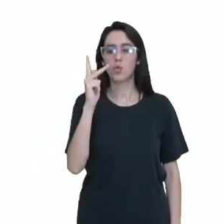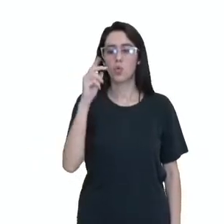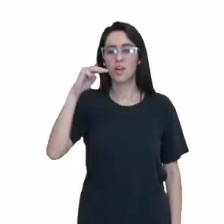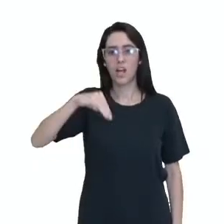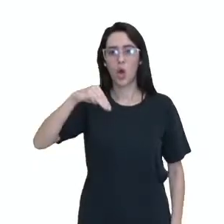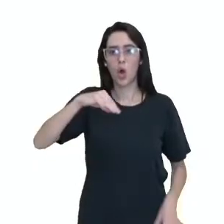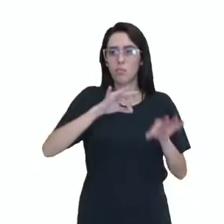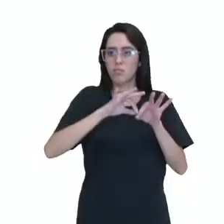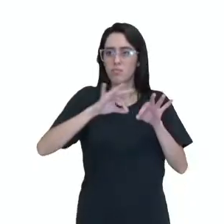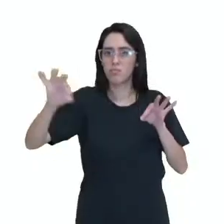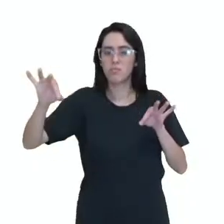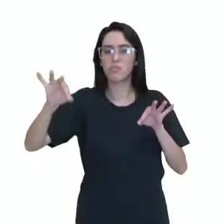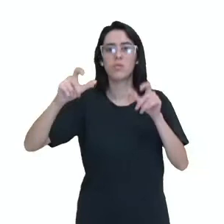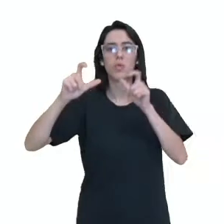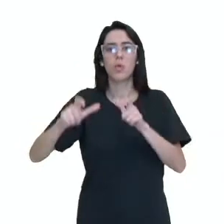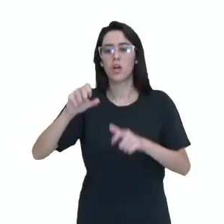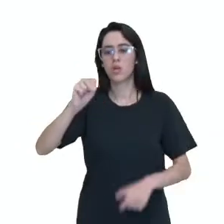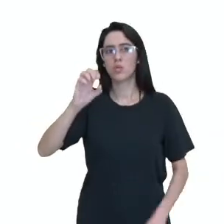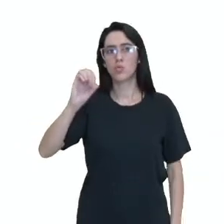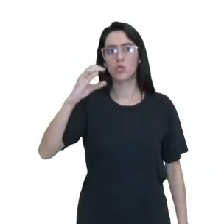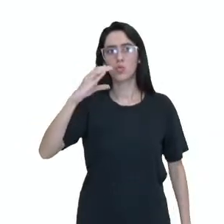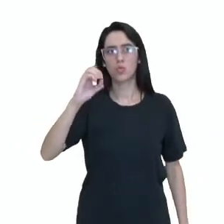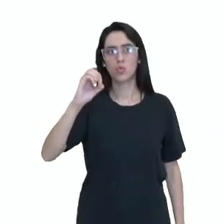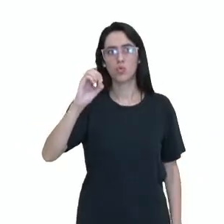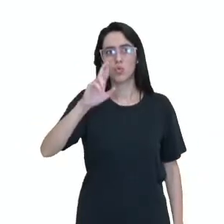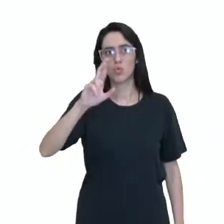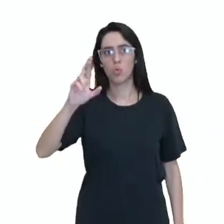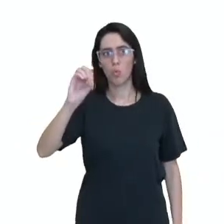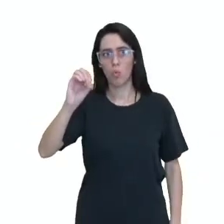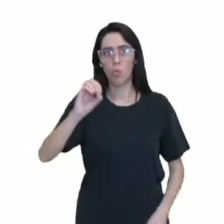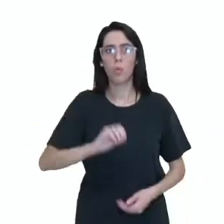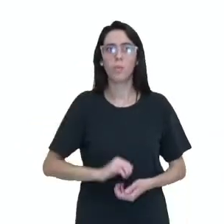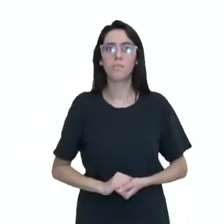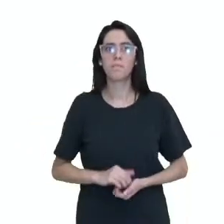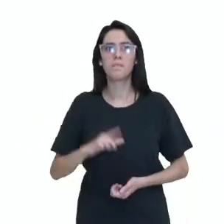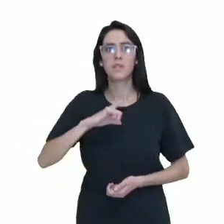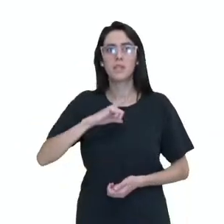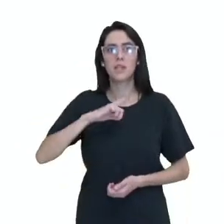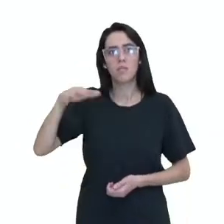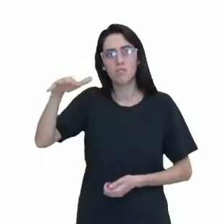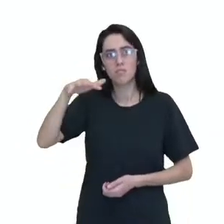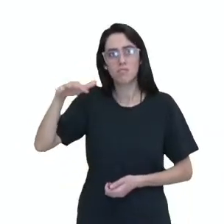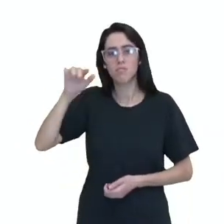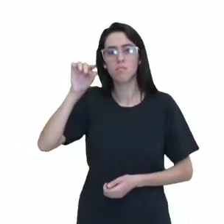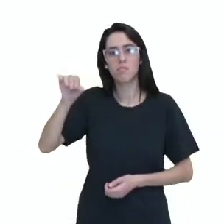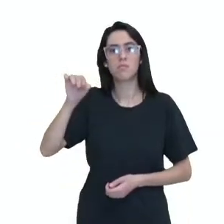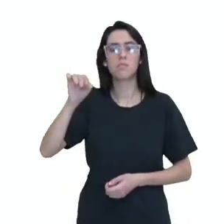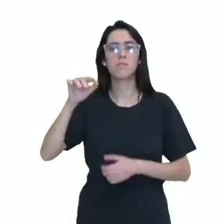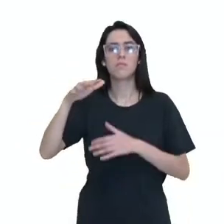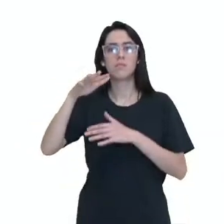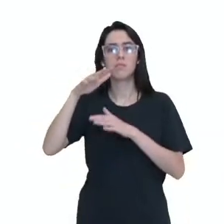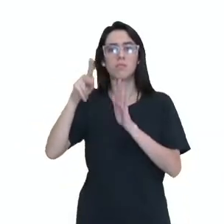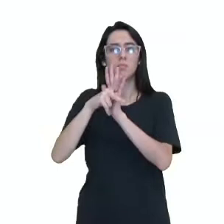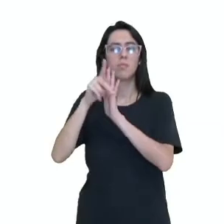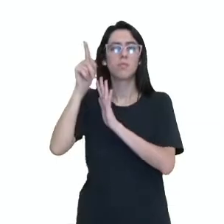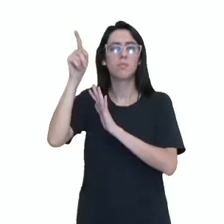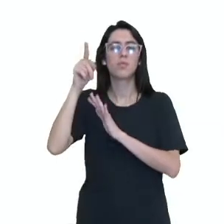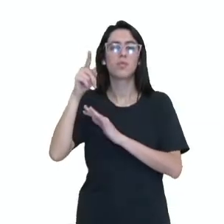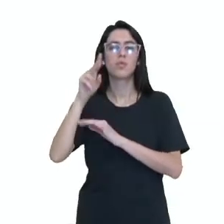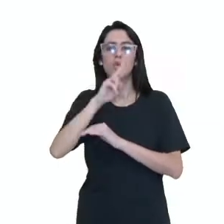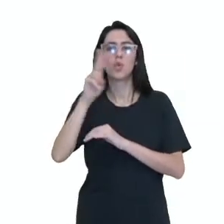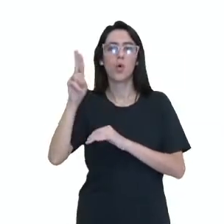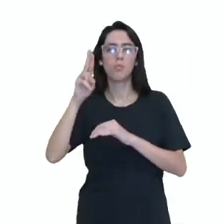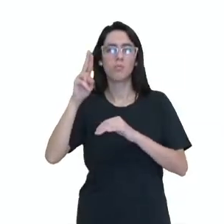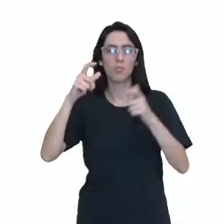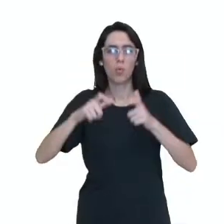o campo de teste de mísseis de White Sands, perto de Alamogordo, no Novo México. Foi